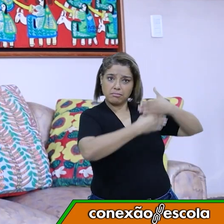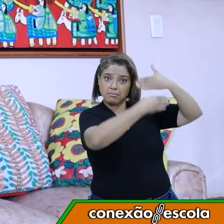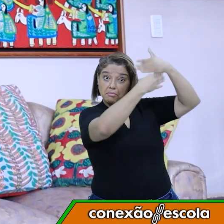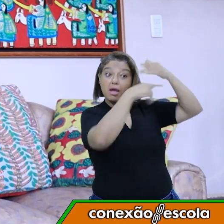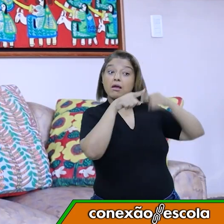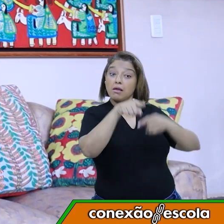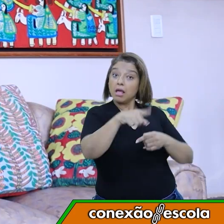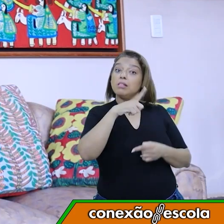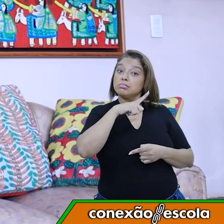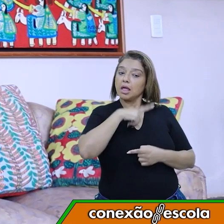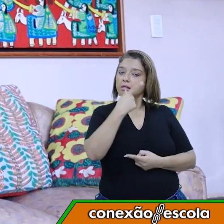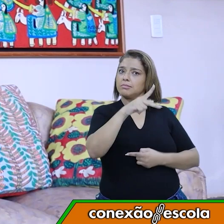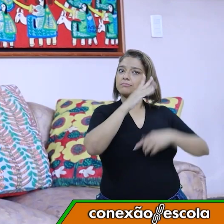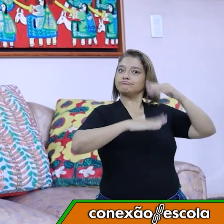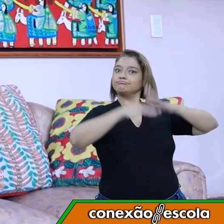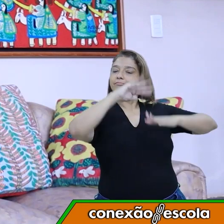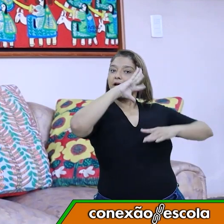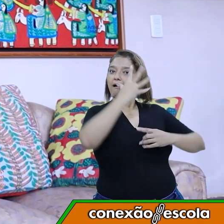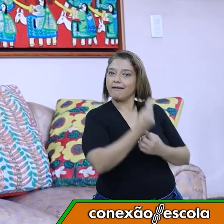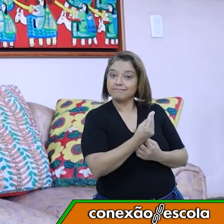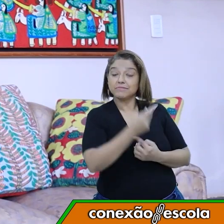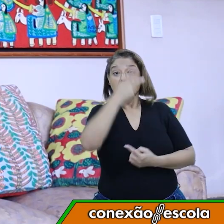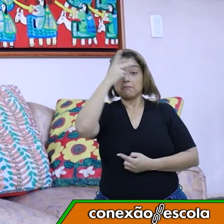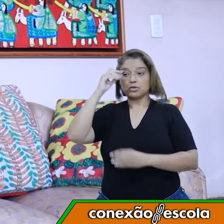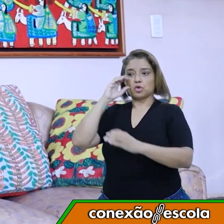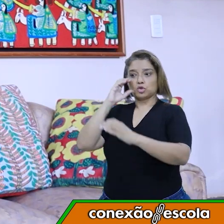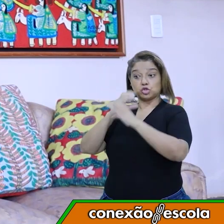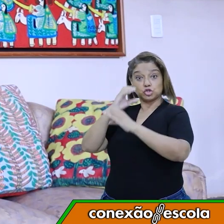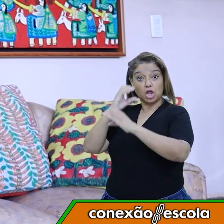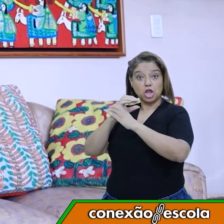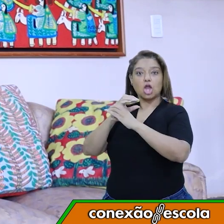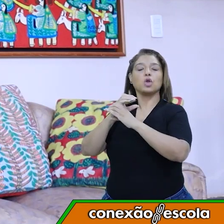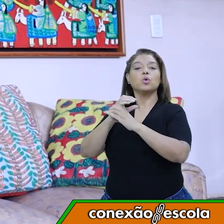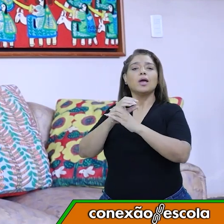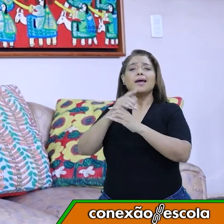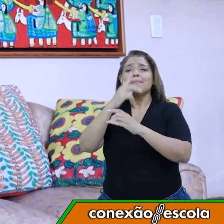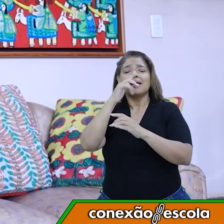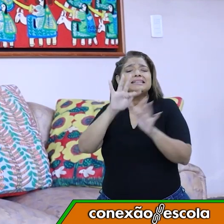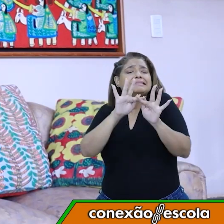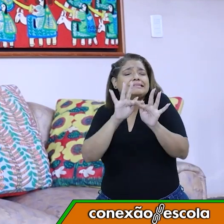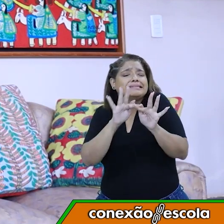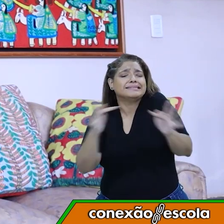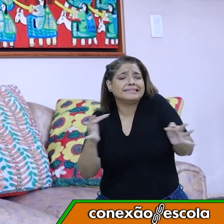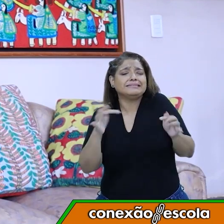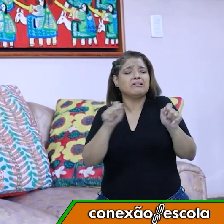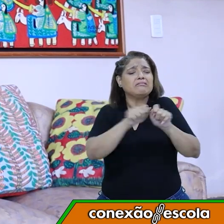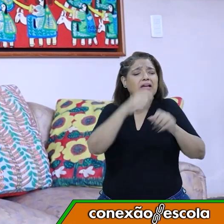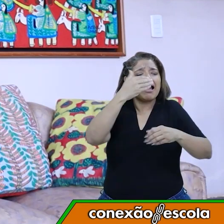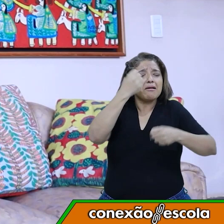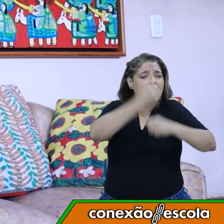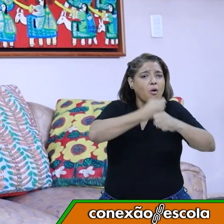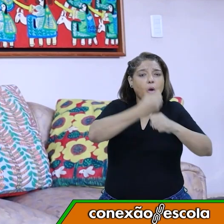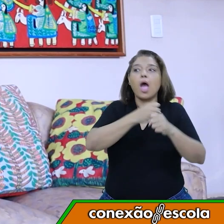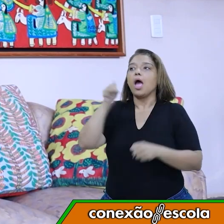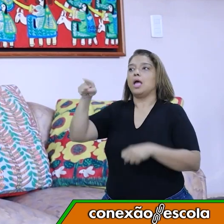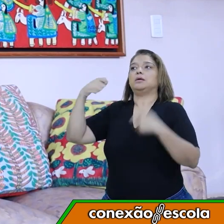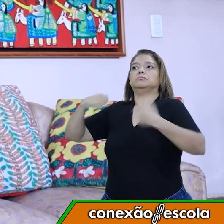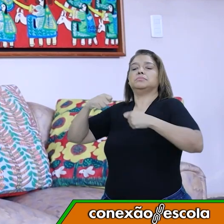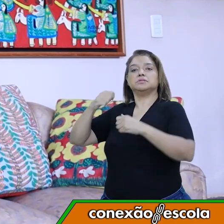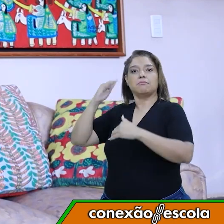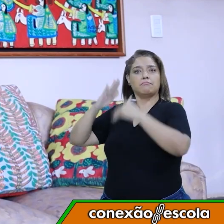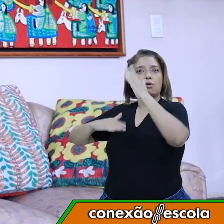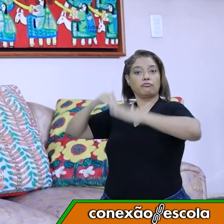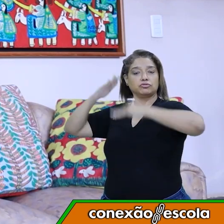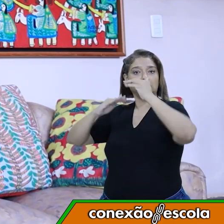entendeu? Mas a gente depende da mão de obra mais simples. Então está o Instituto aqui, entendeu? Para a gente mostrar para